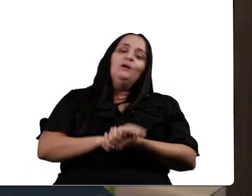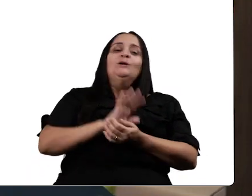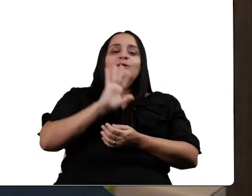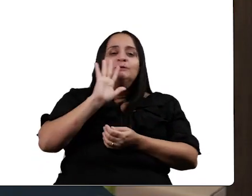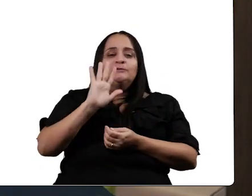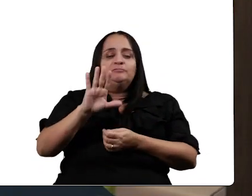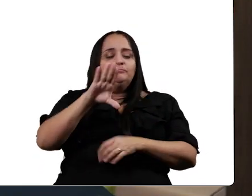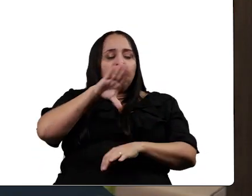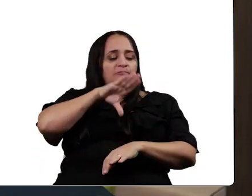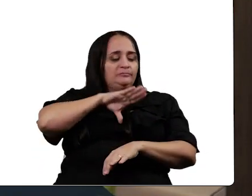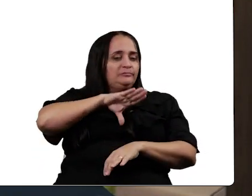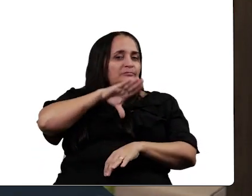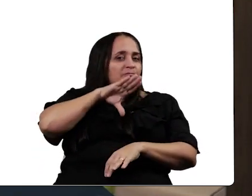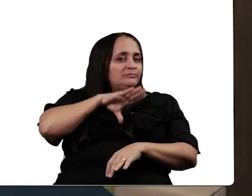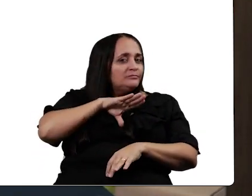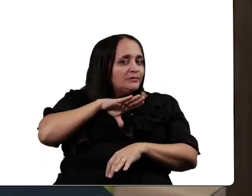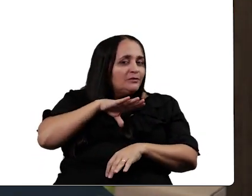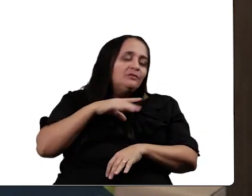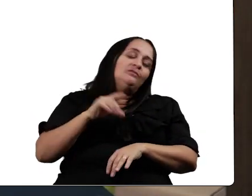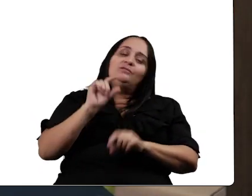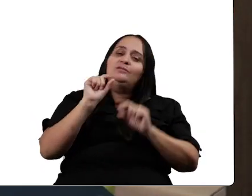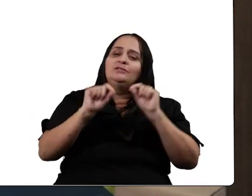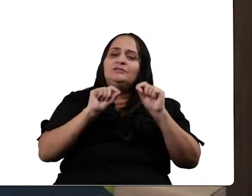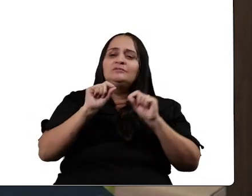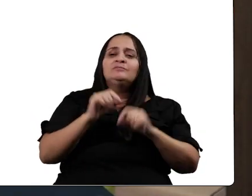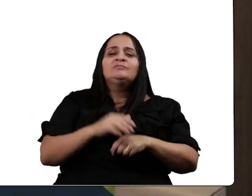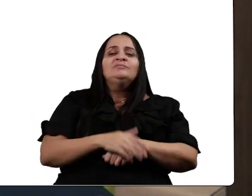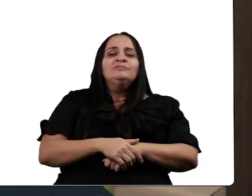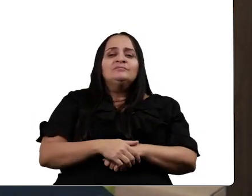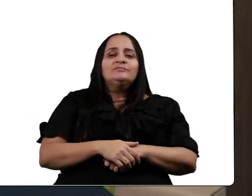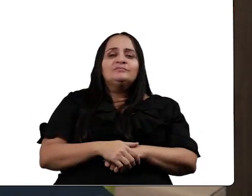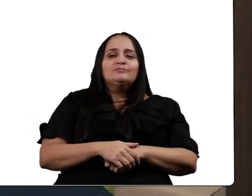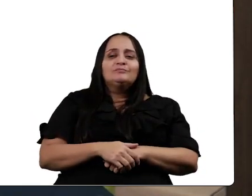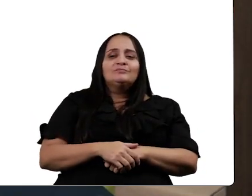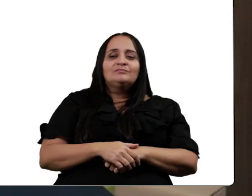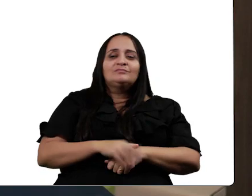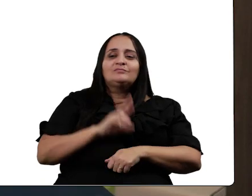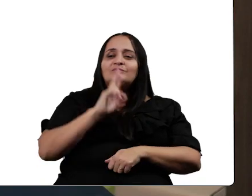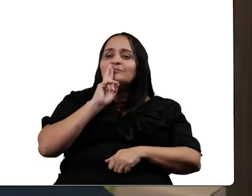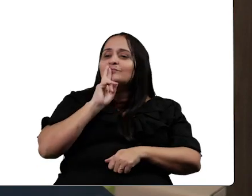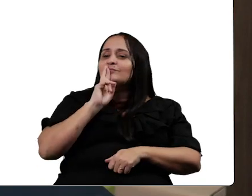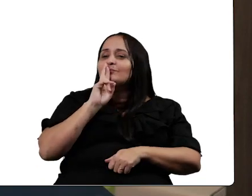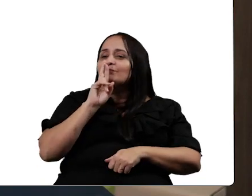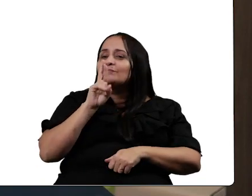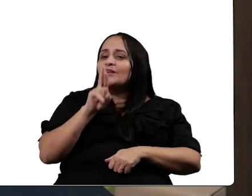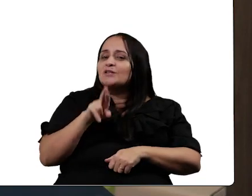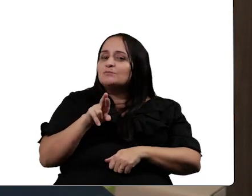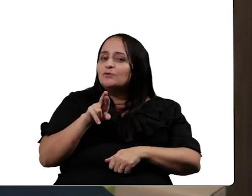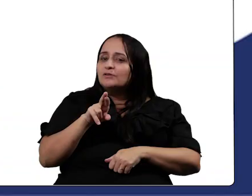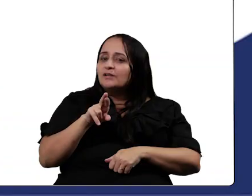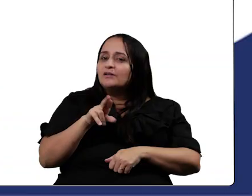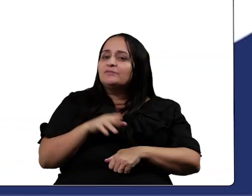é português, vamos aproveitar a publicidade para responder uma